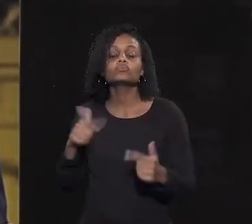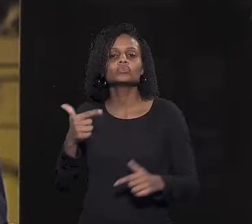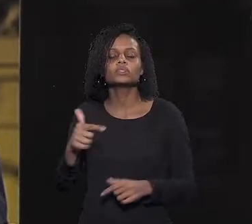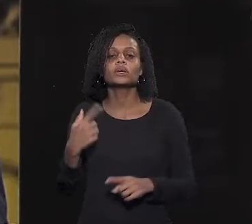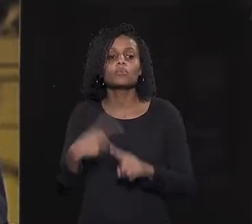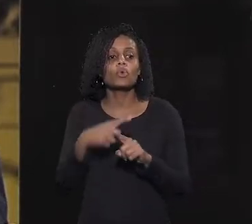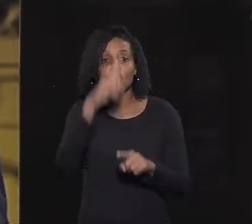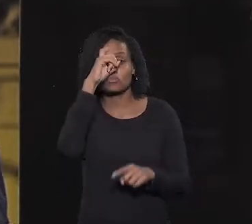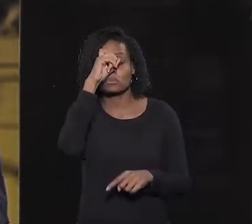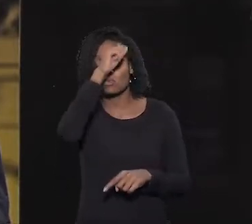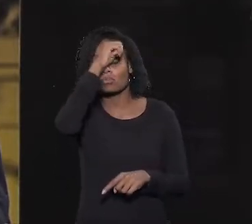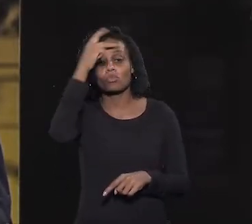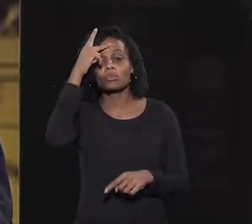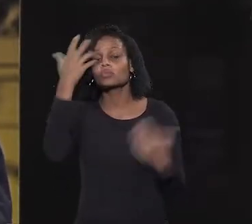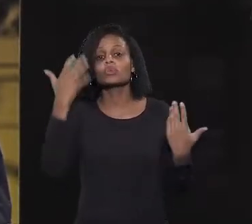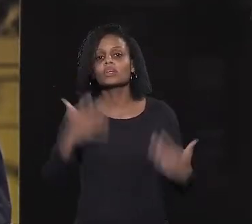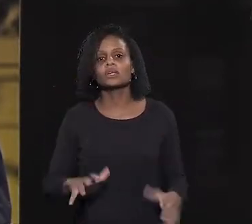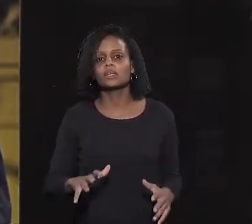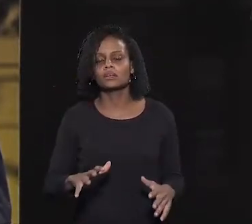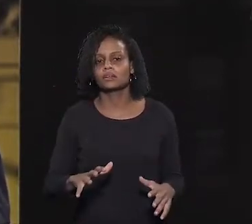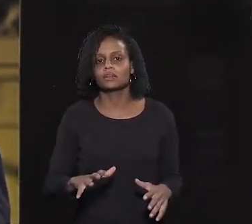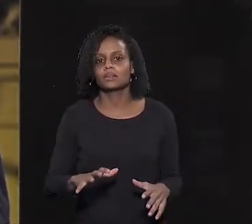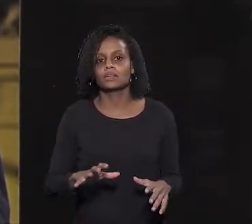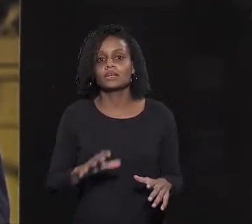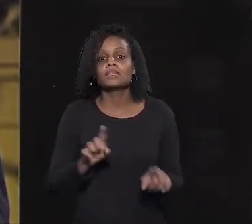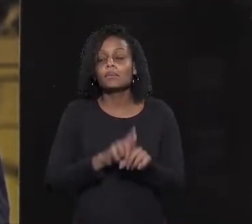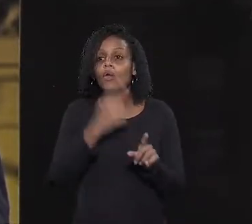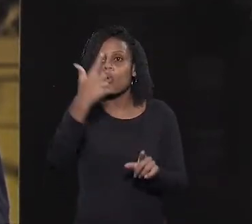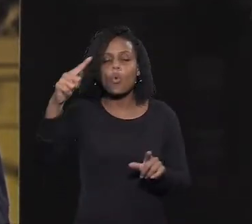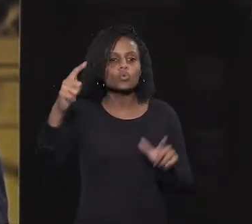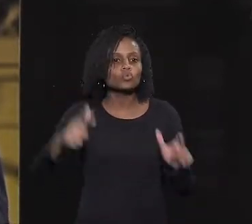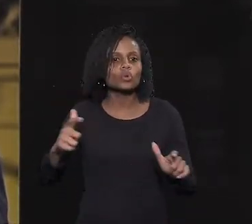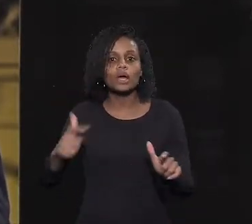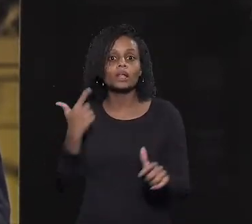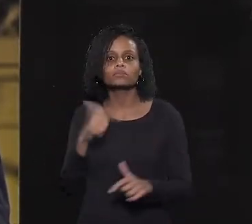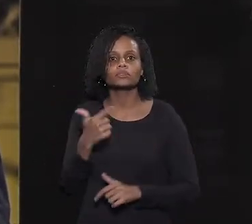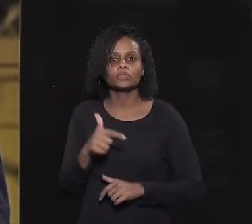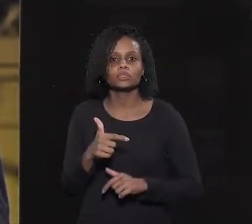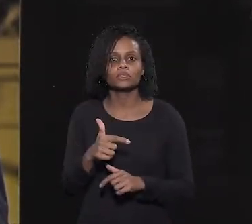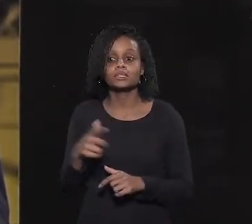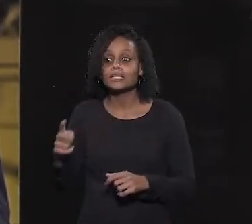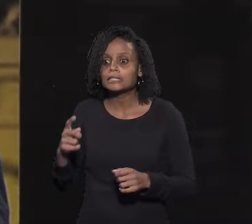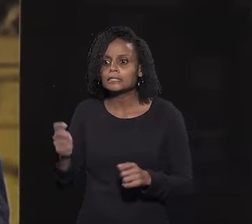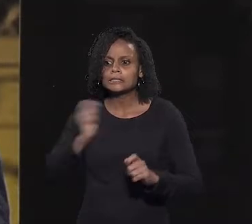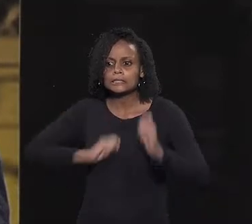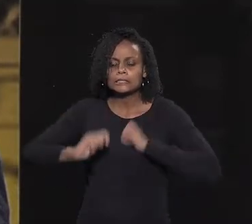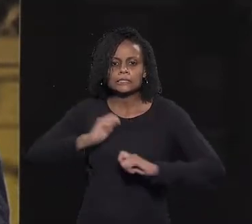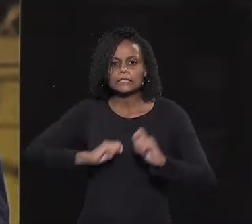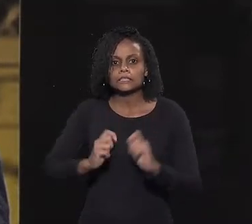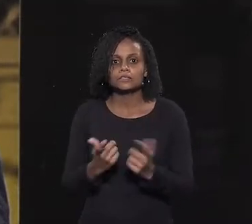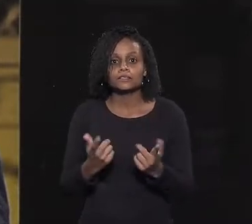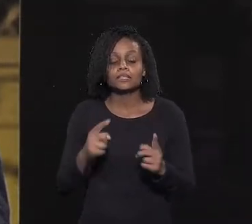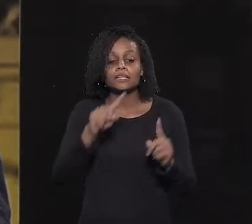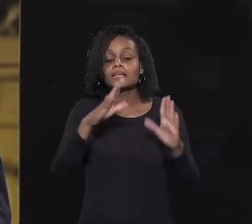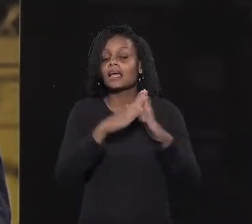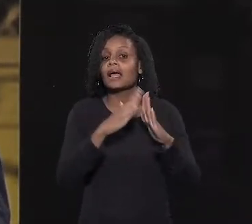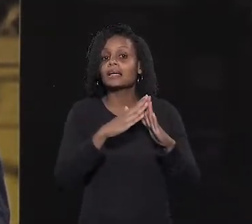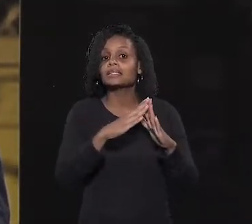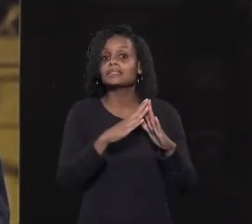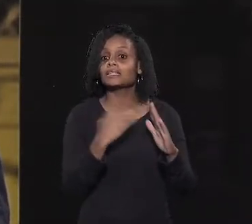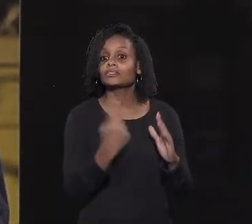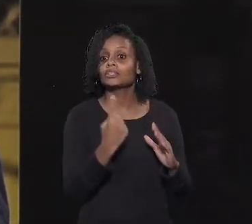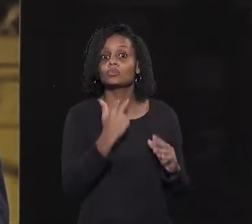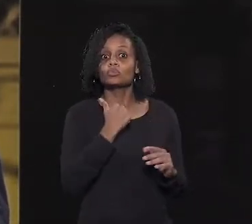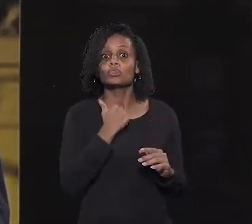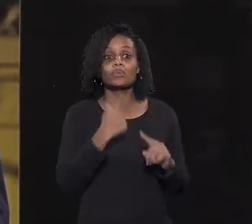não queria ficar com ele e não tinha nenhum outro local para ele ficar. Mas ele era compulsivo, em casa ele podia ficar porque já tinha vendido tudo e estava